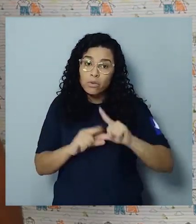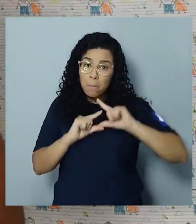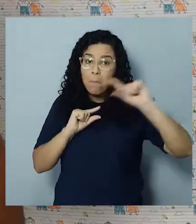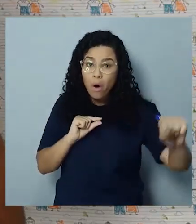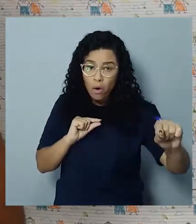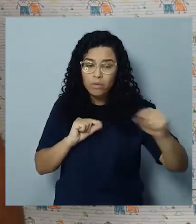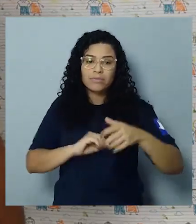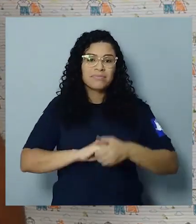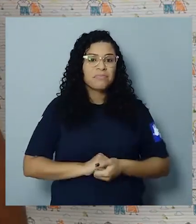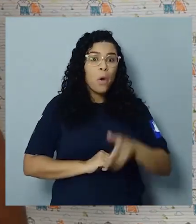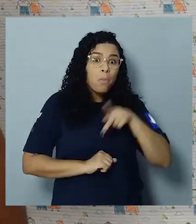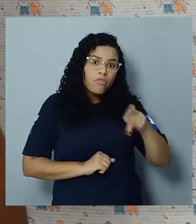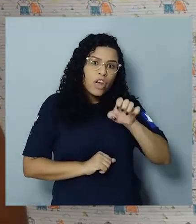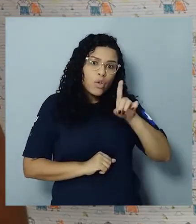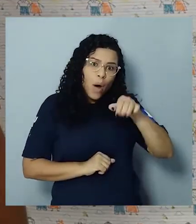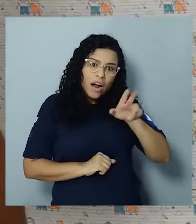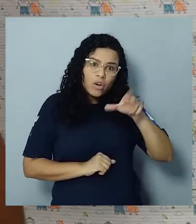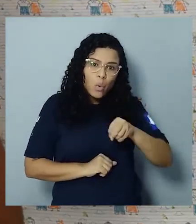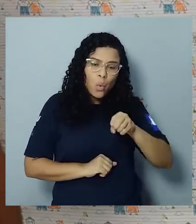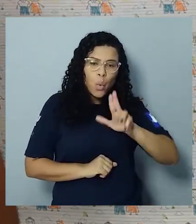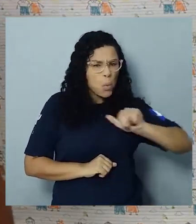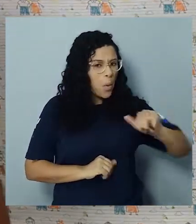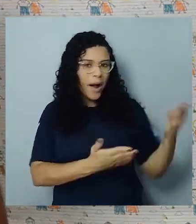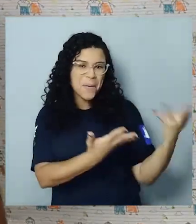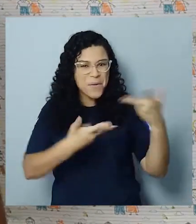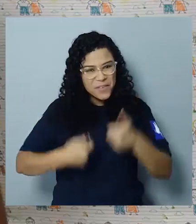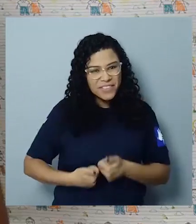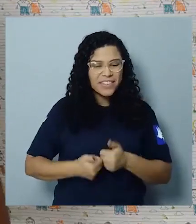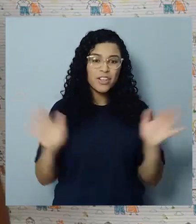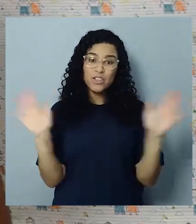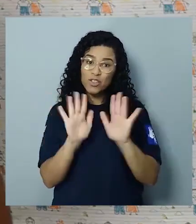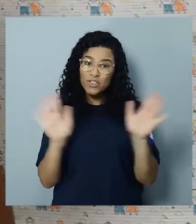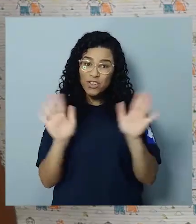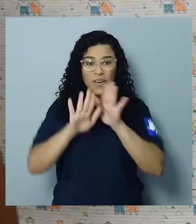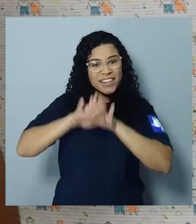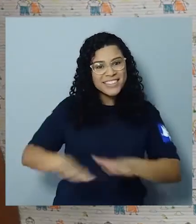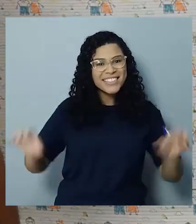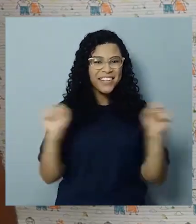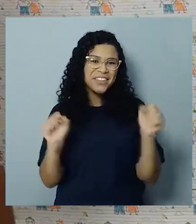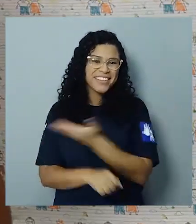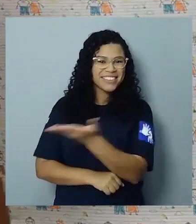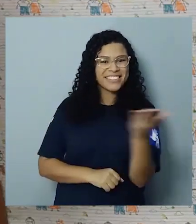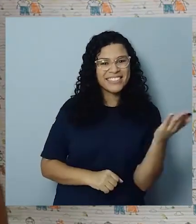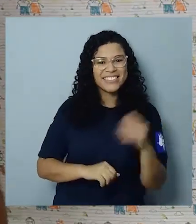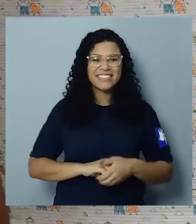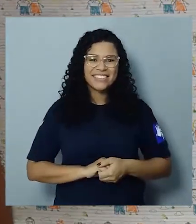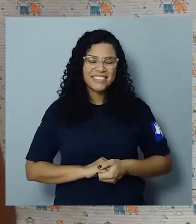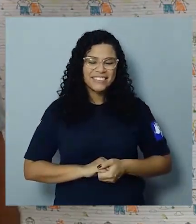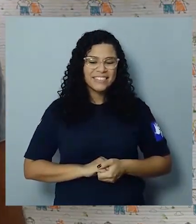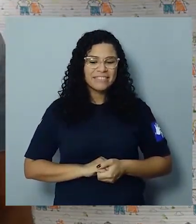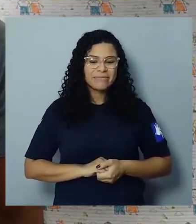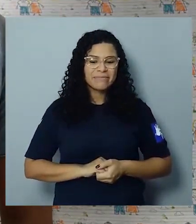preciso ir para pessoas larga não me chame outra vez tá cansada eu adorei vocês